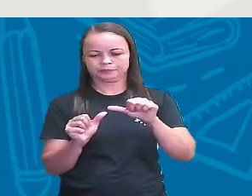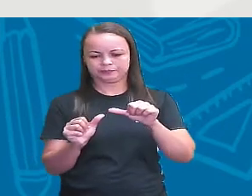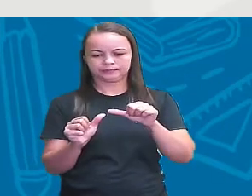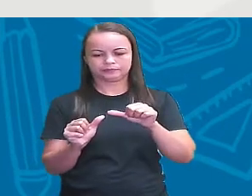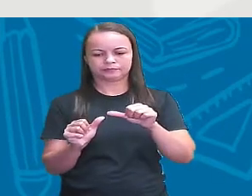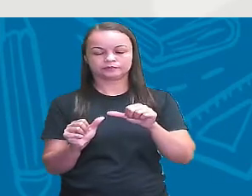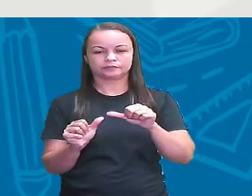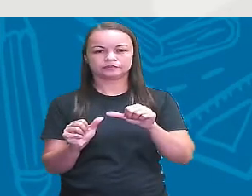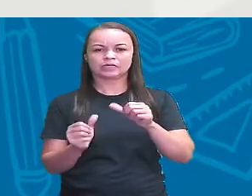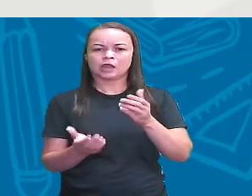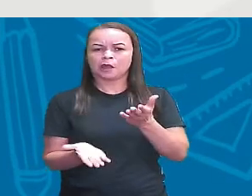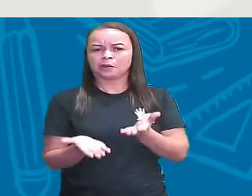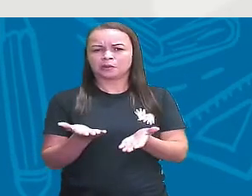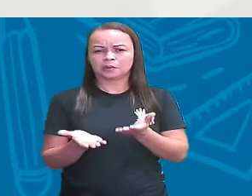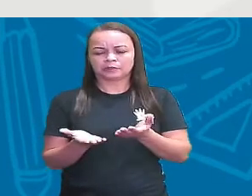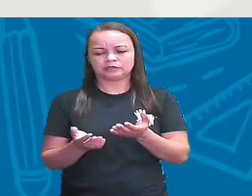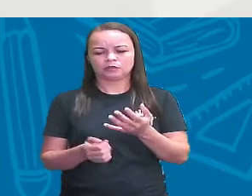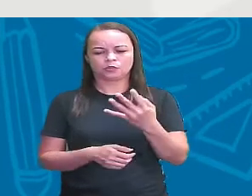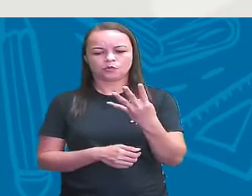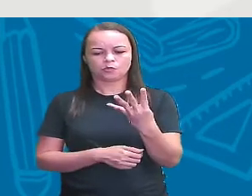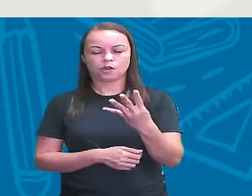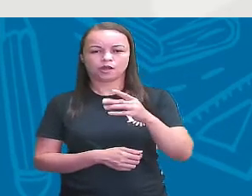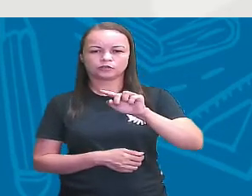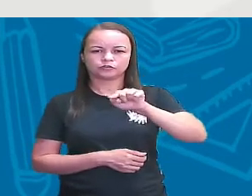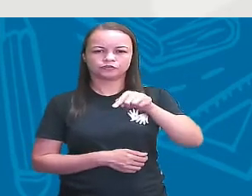transforme a medida